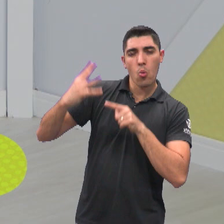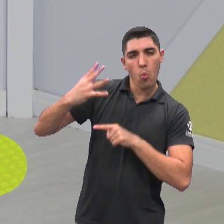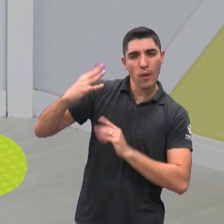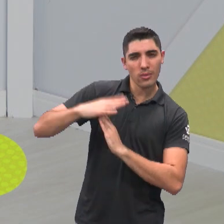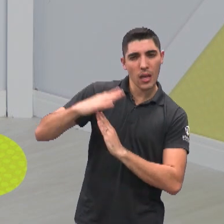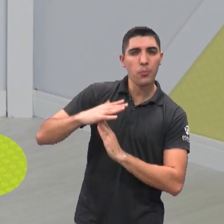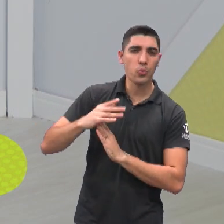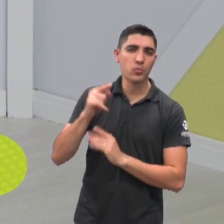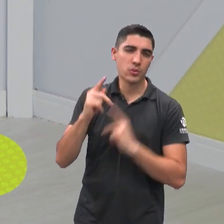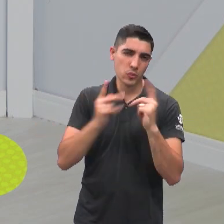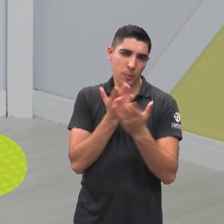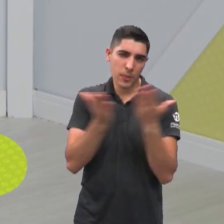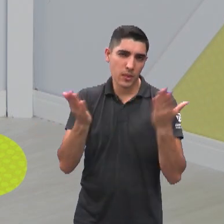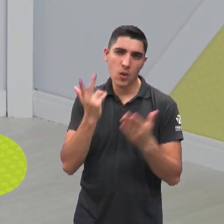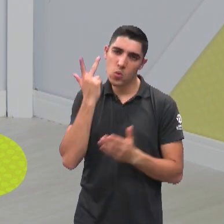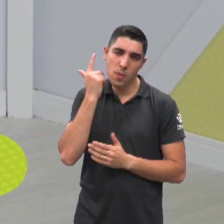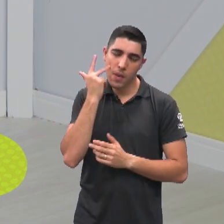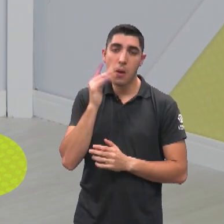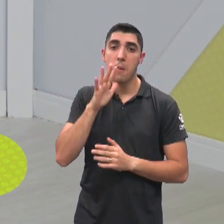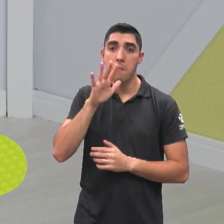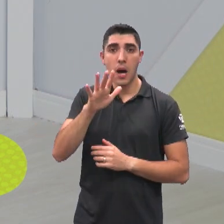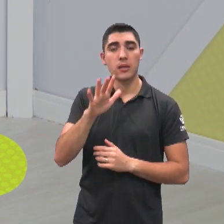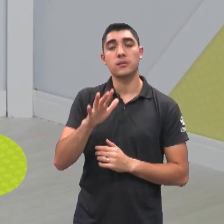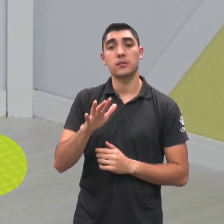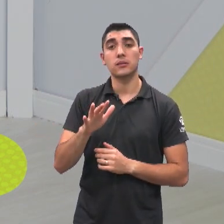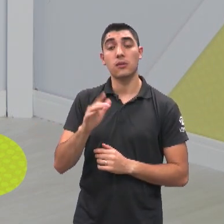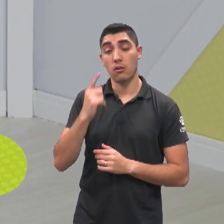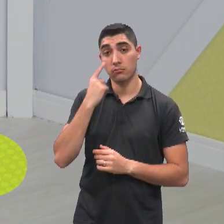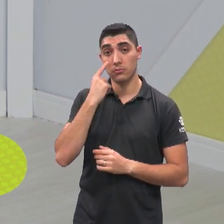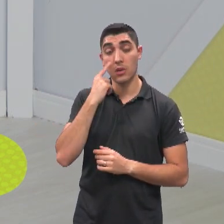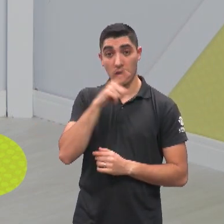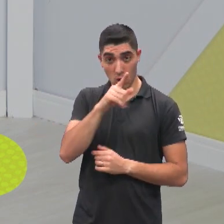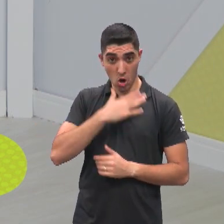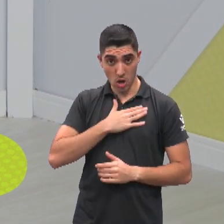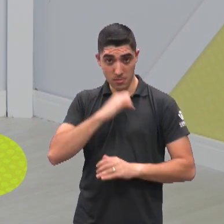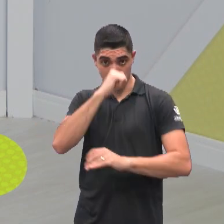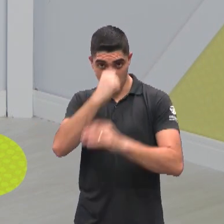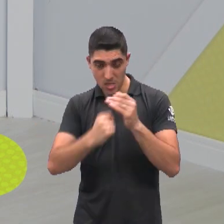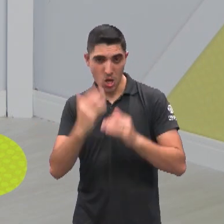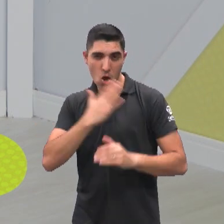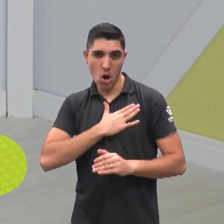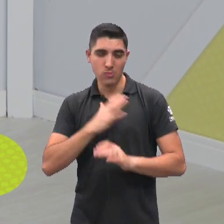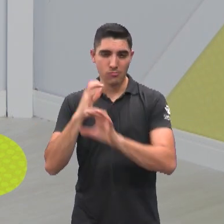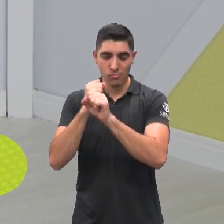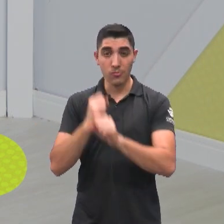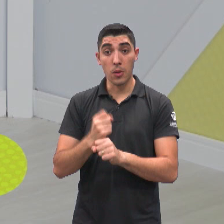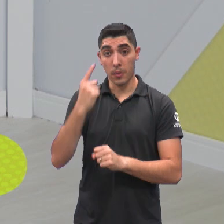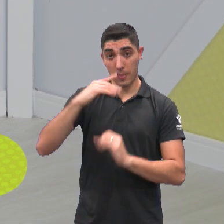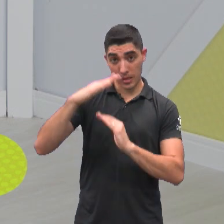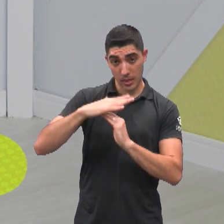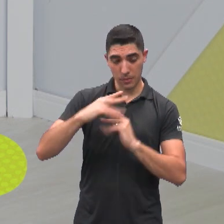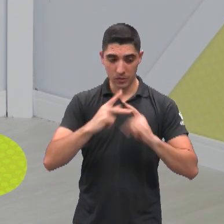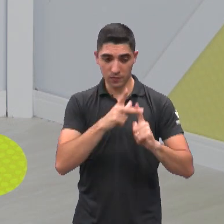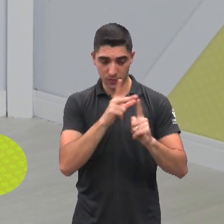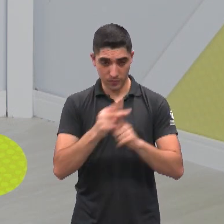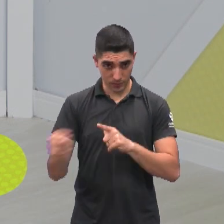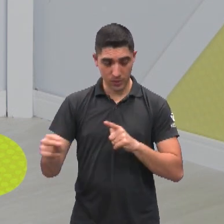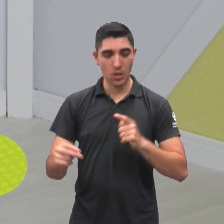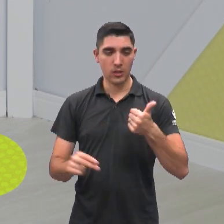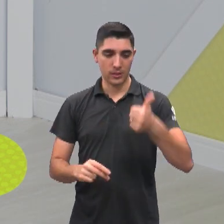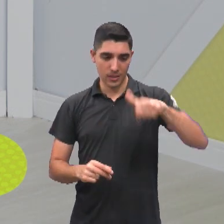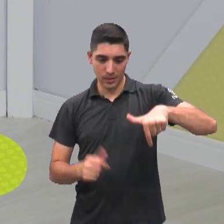tirar aí a diferença, mas não foi não. Como eu disse, quem gosta de basquete gosta de números. Primeiro quarto vencido pelo São José, 17-13.